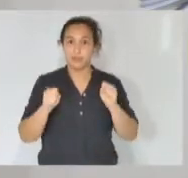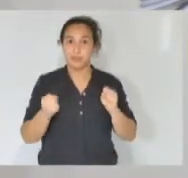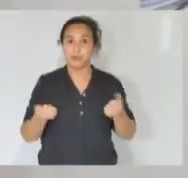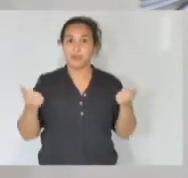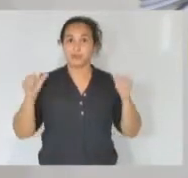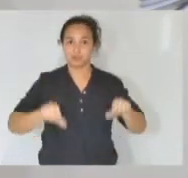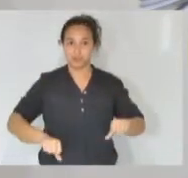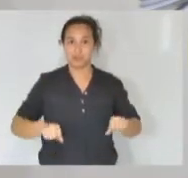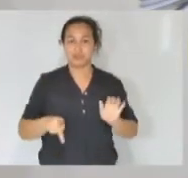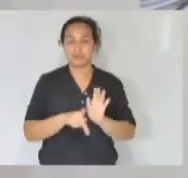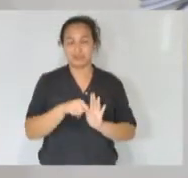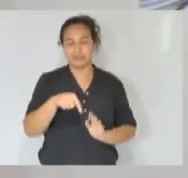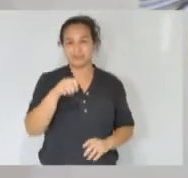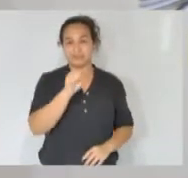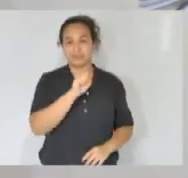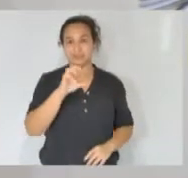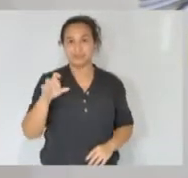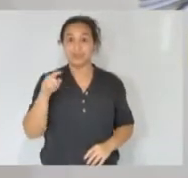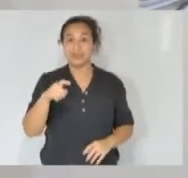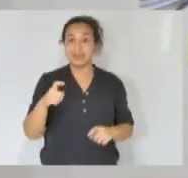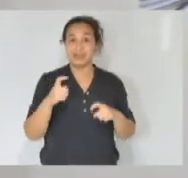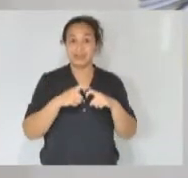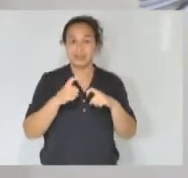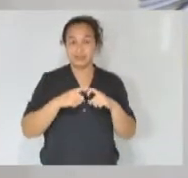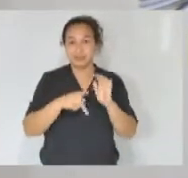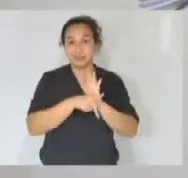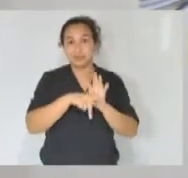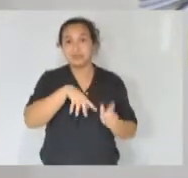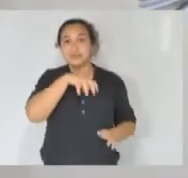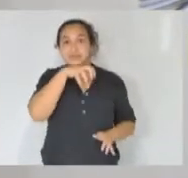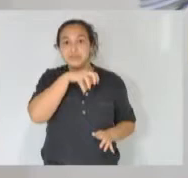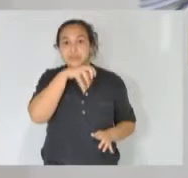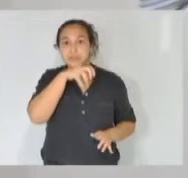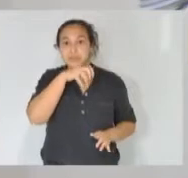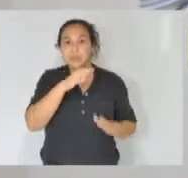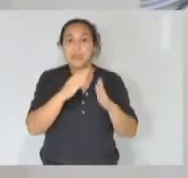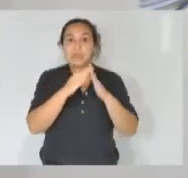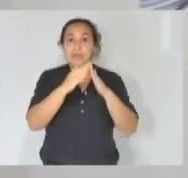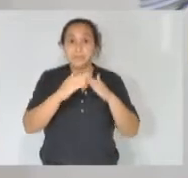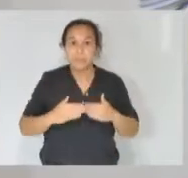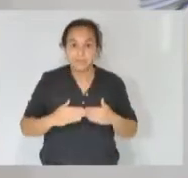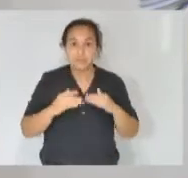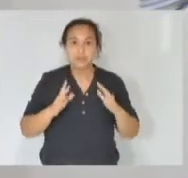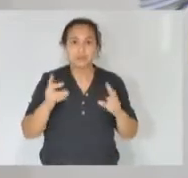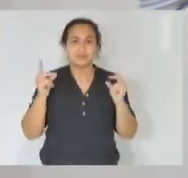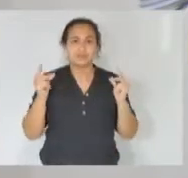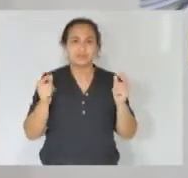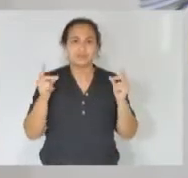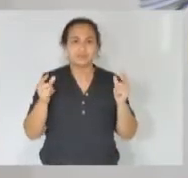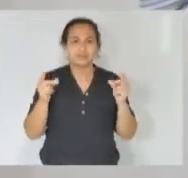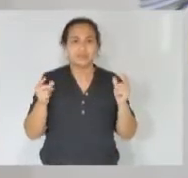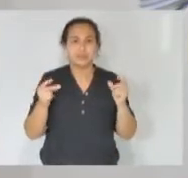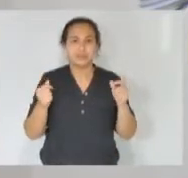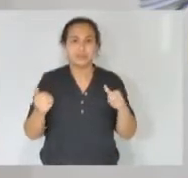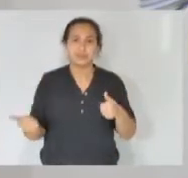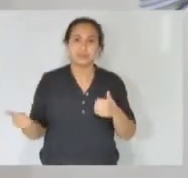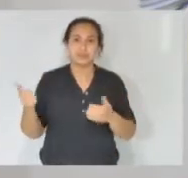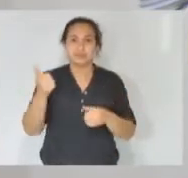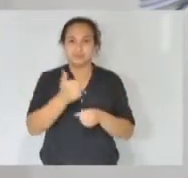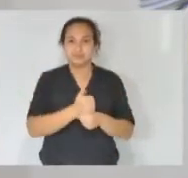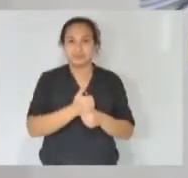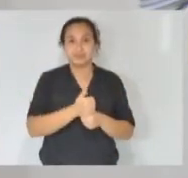esse veterinário, que é uma reivindicação do setor já há muito tempo, para repor, inclusive, os